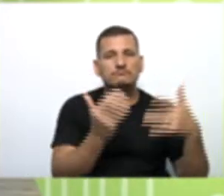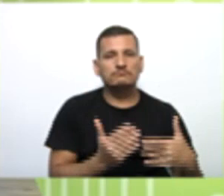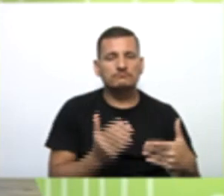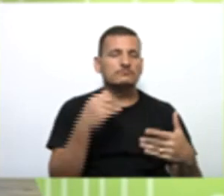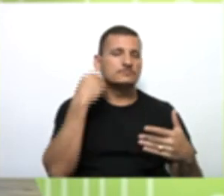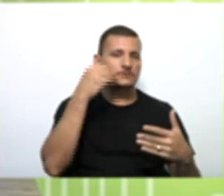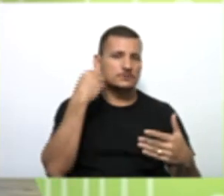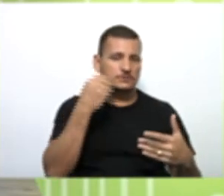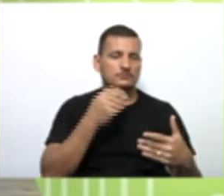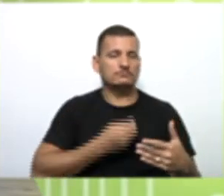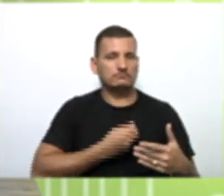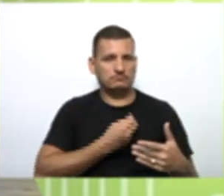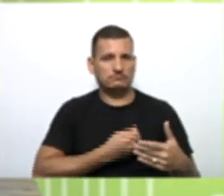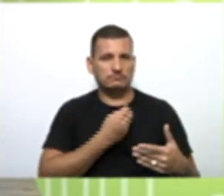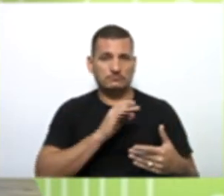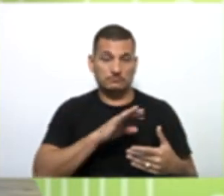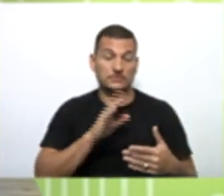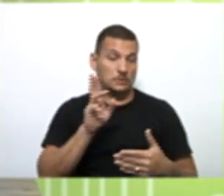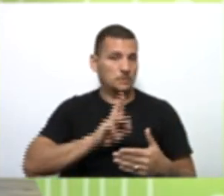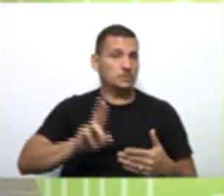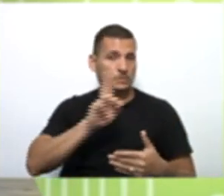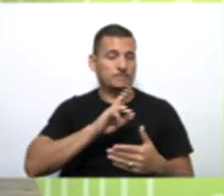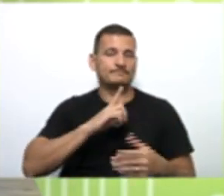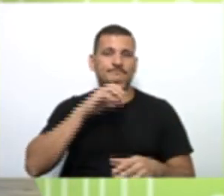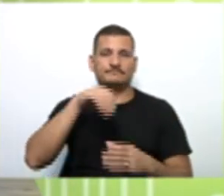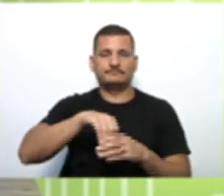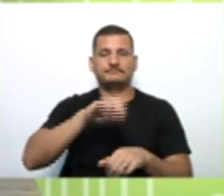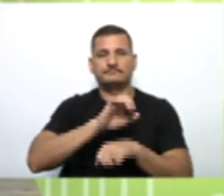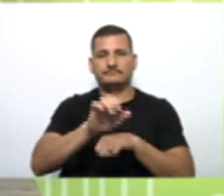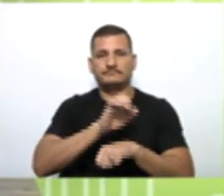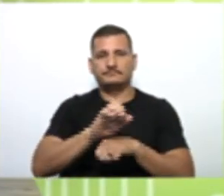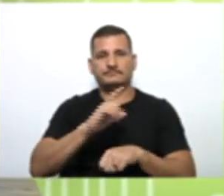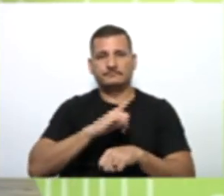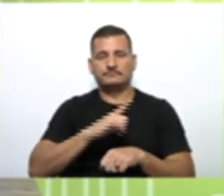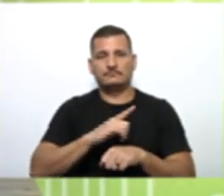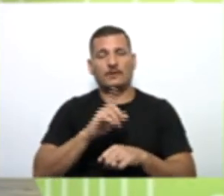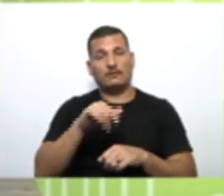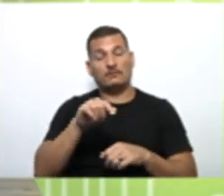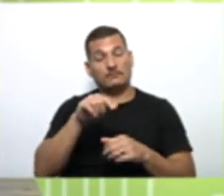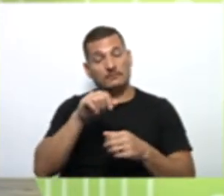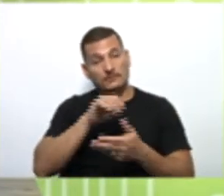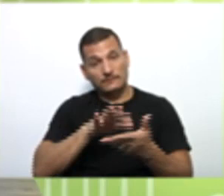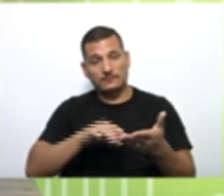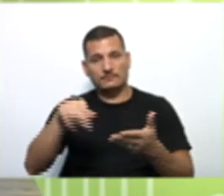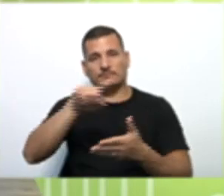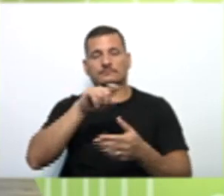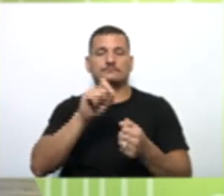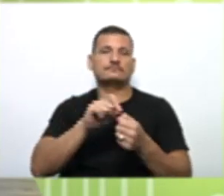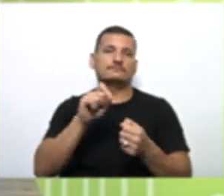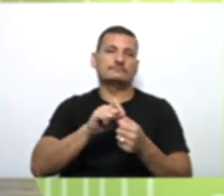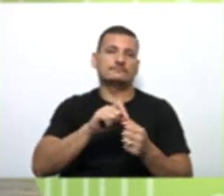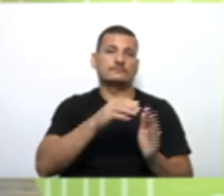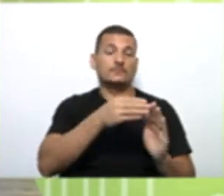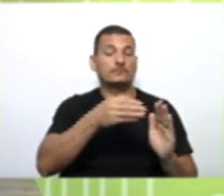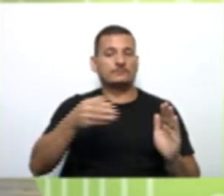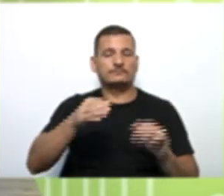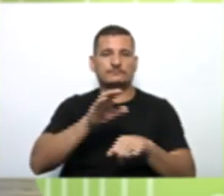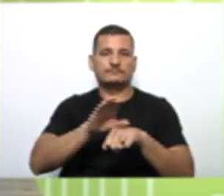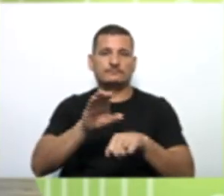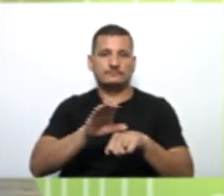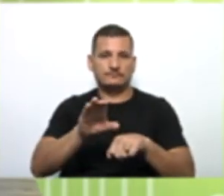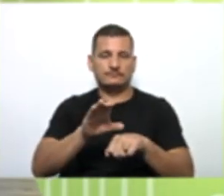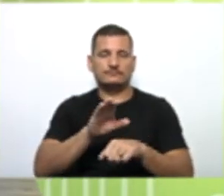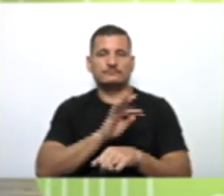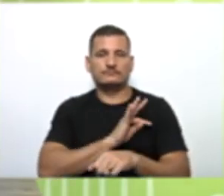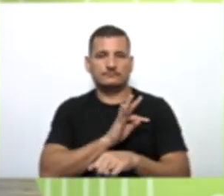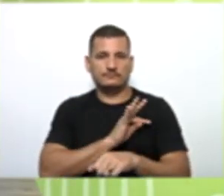É bastante utilizado, por exemplo, em estágios, que é uma das atividades que vocês vão ter que cumprir ao longo do curso de